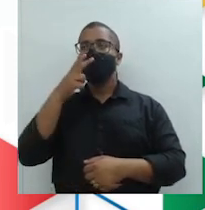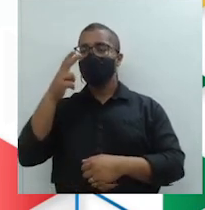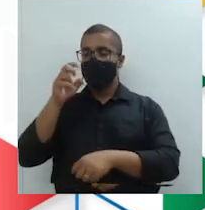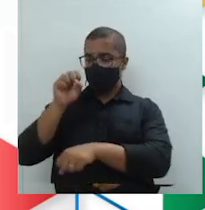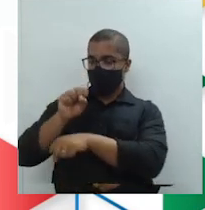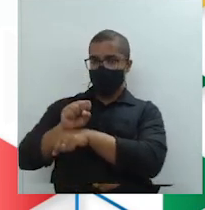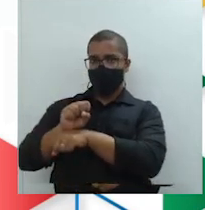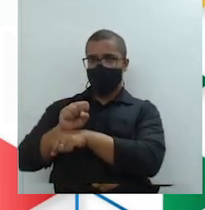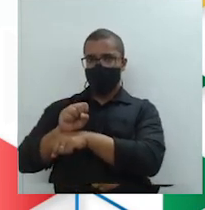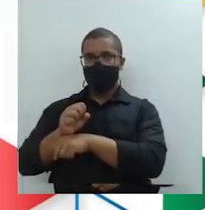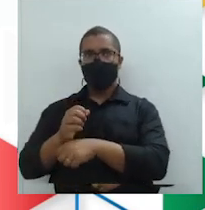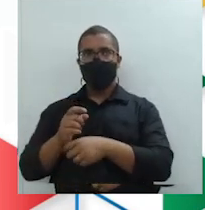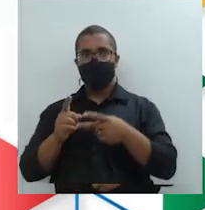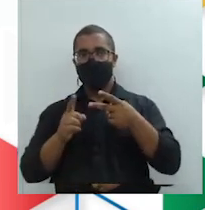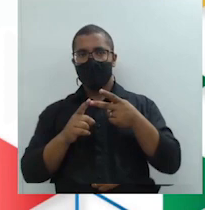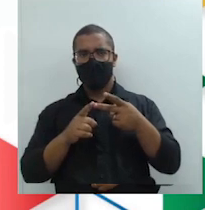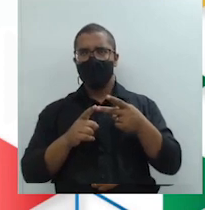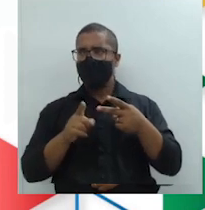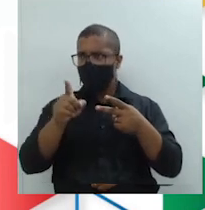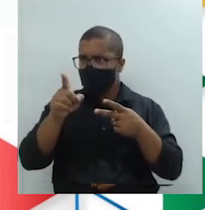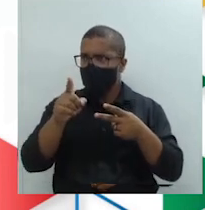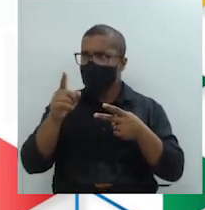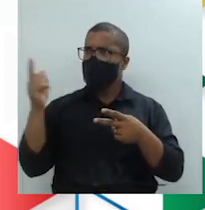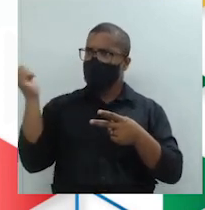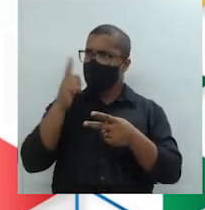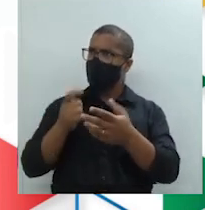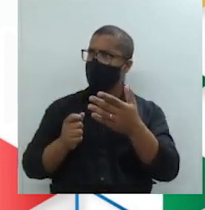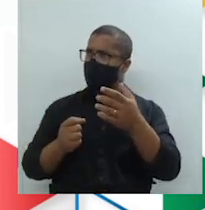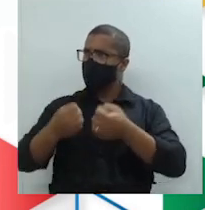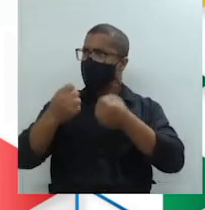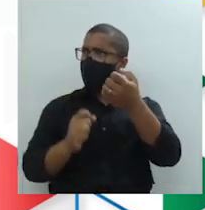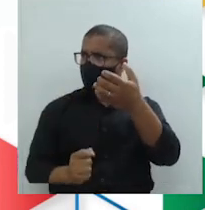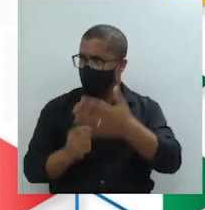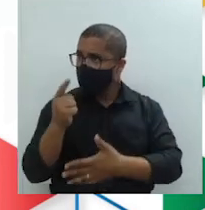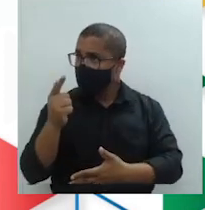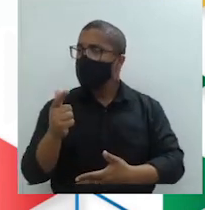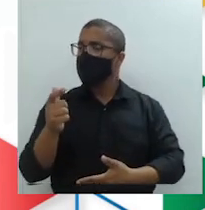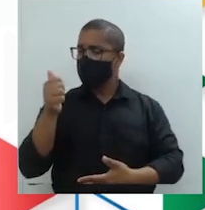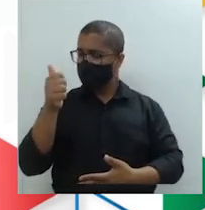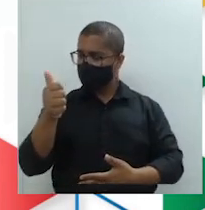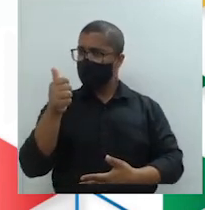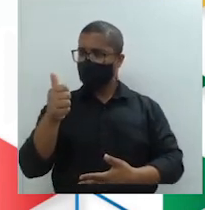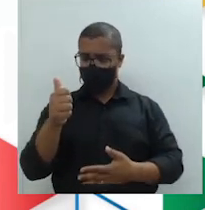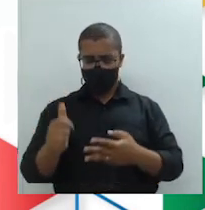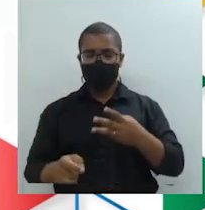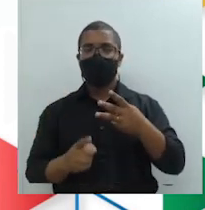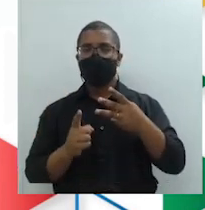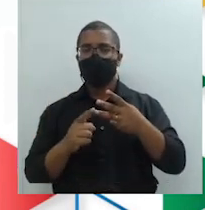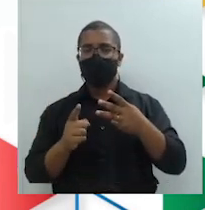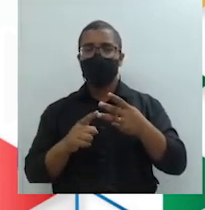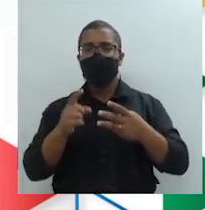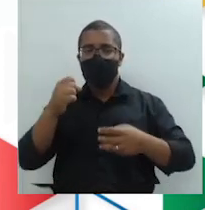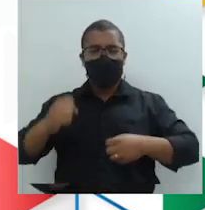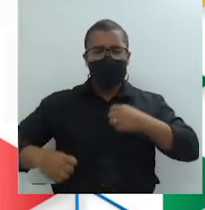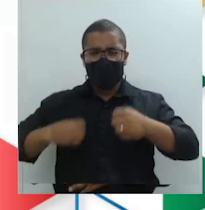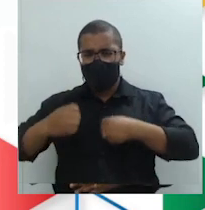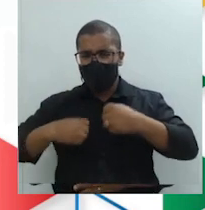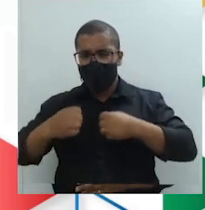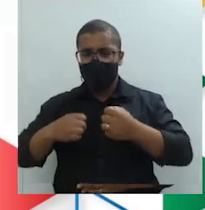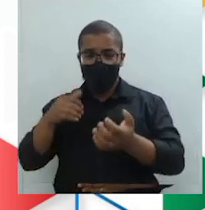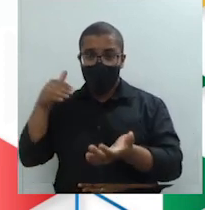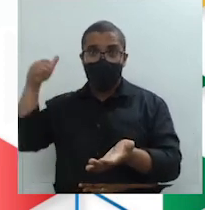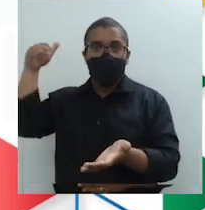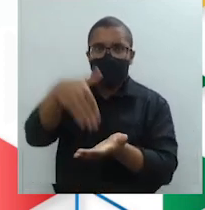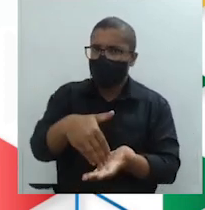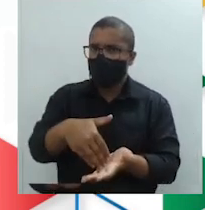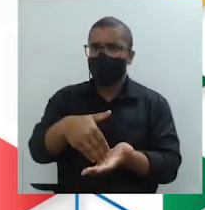de fumar. Veja aí, parou. Segundo, até você comprou um carro. Olha esse até. Terceiro, ele chegou